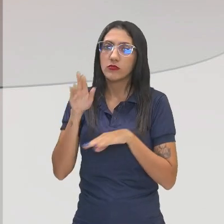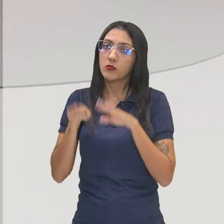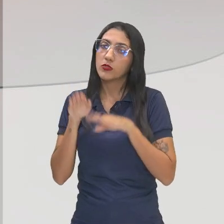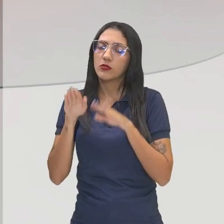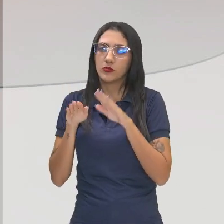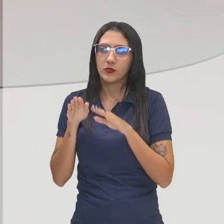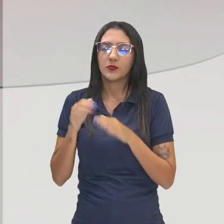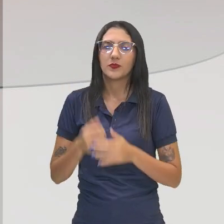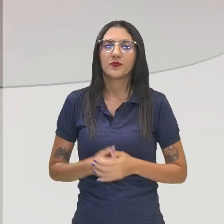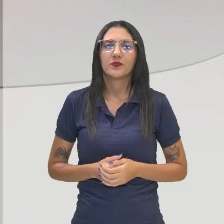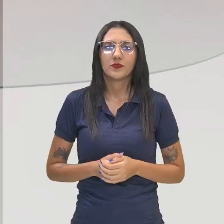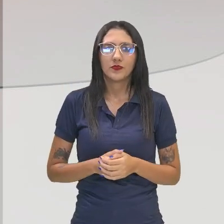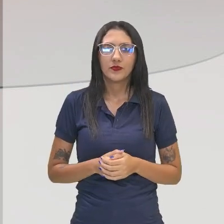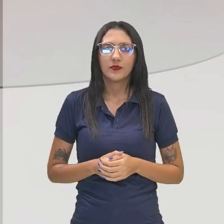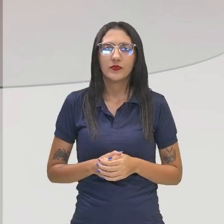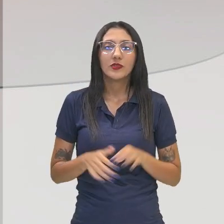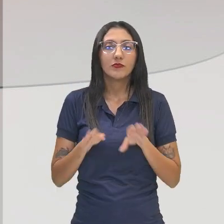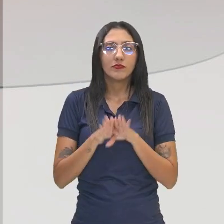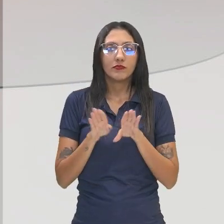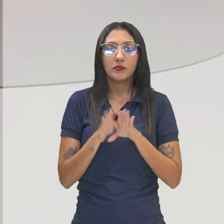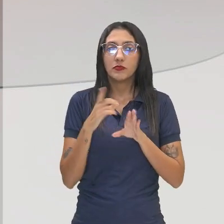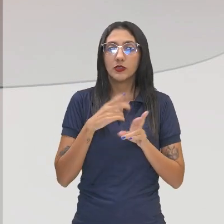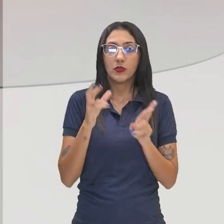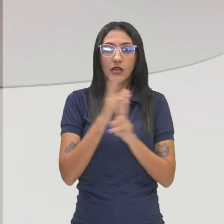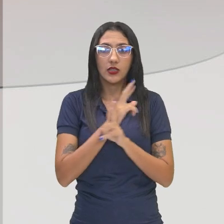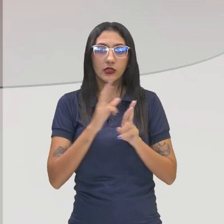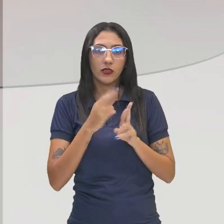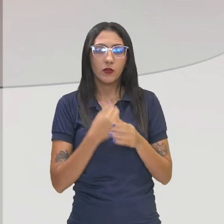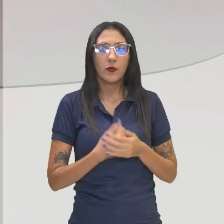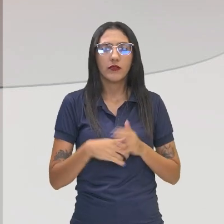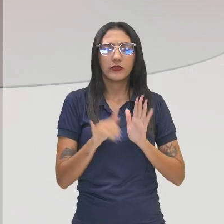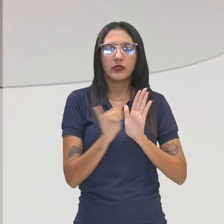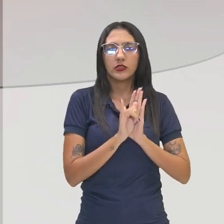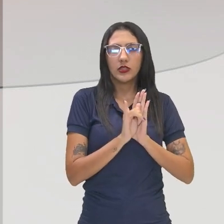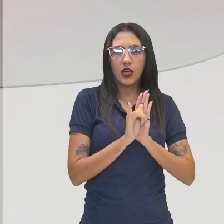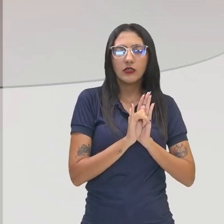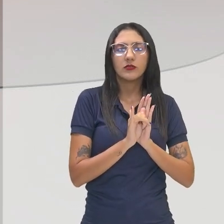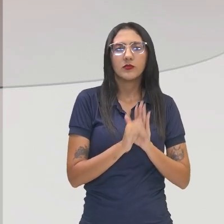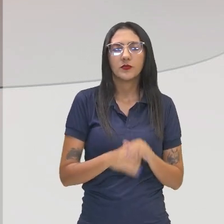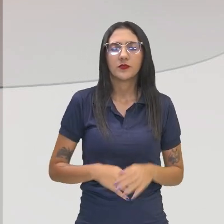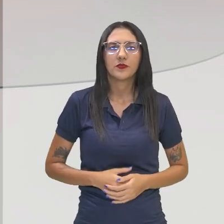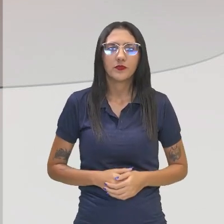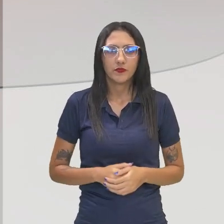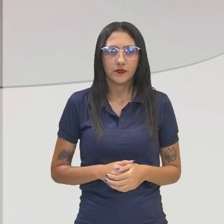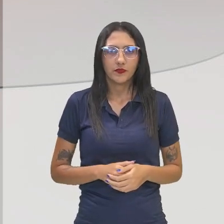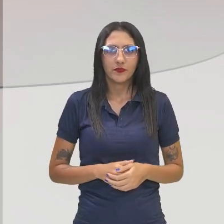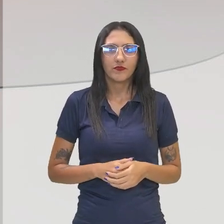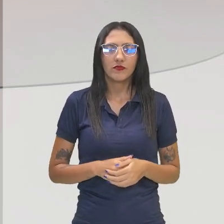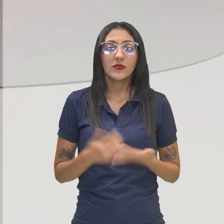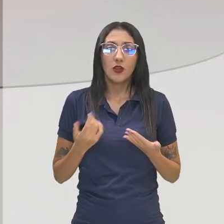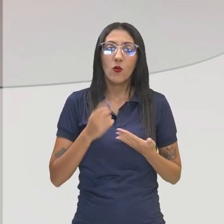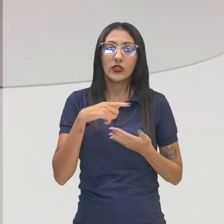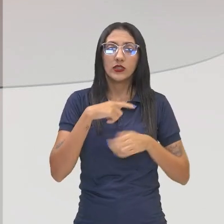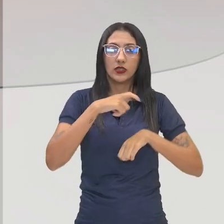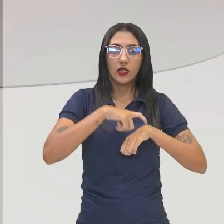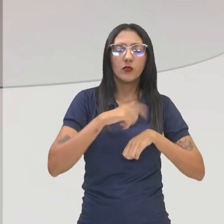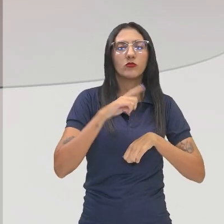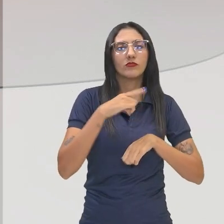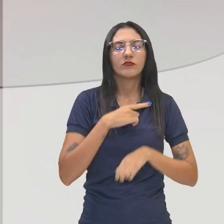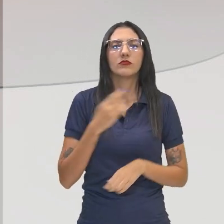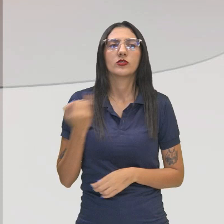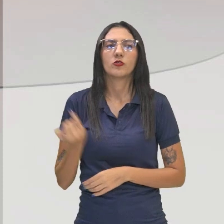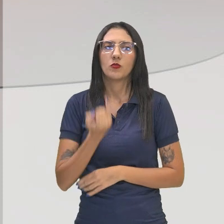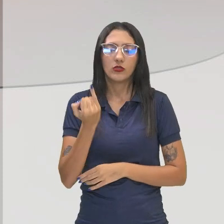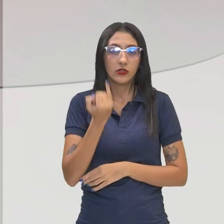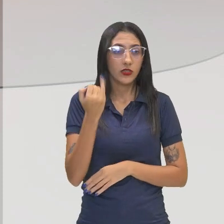Assim como a identidade e continuidade, né? O tempo ele desempenha justamente esse papel crucial